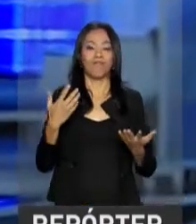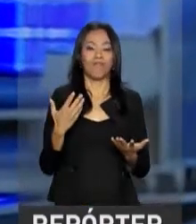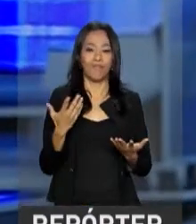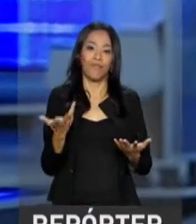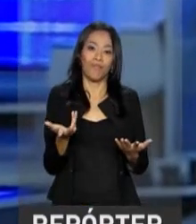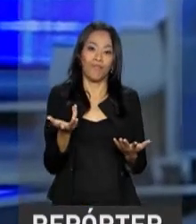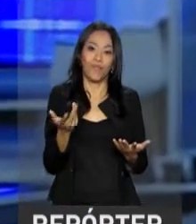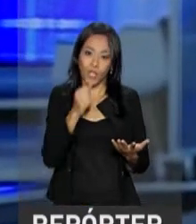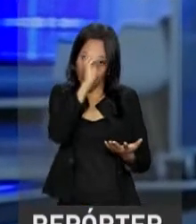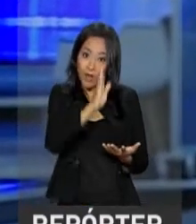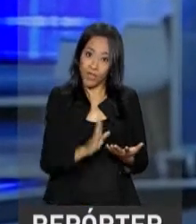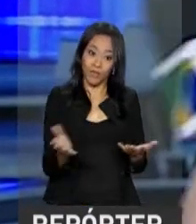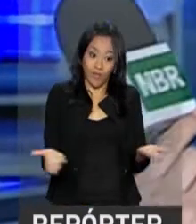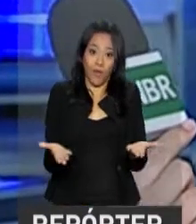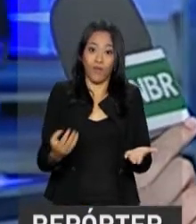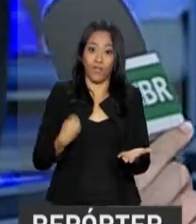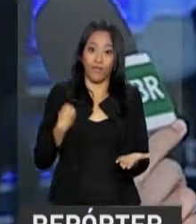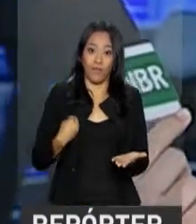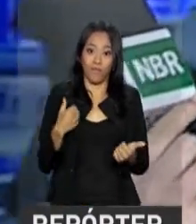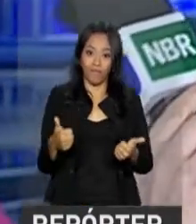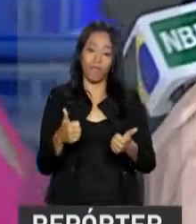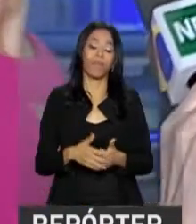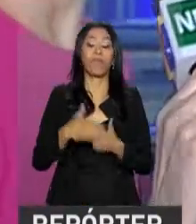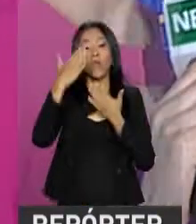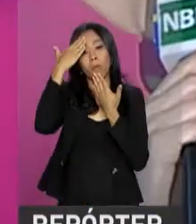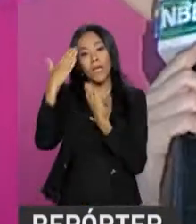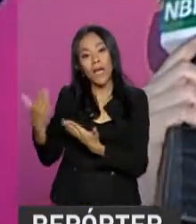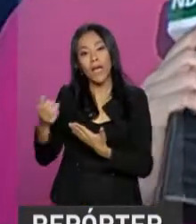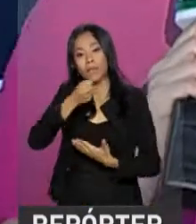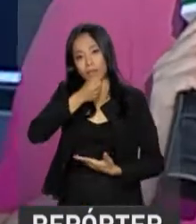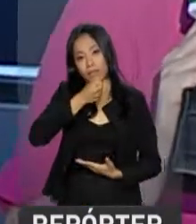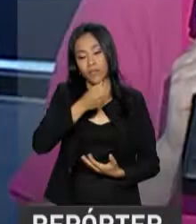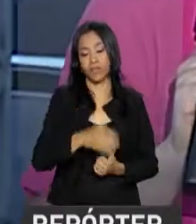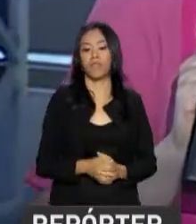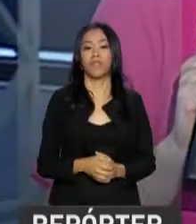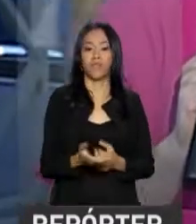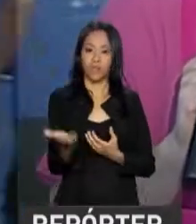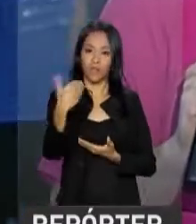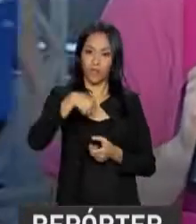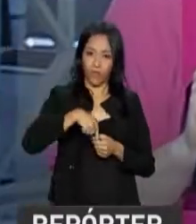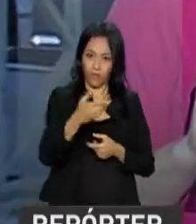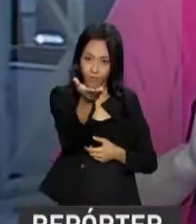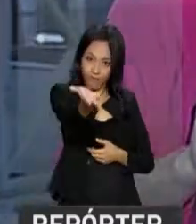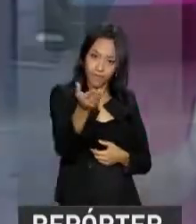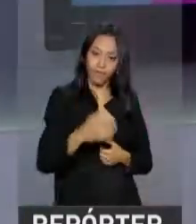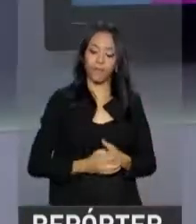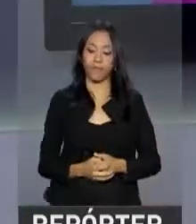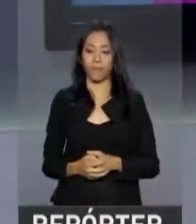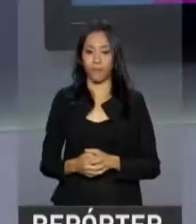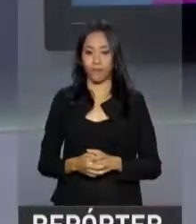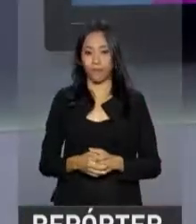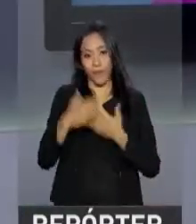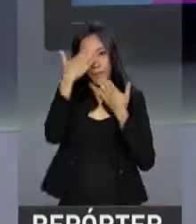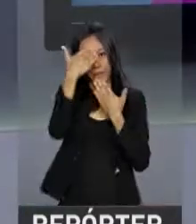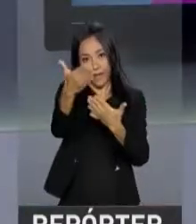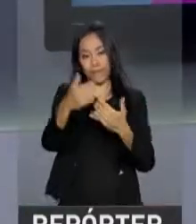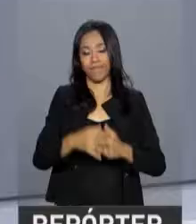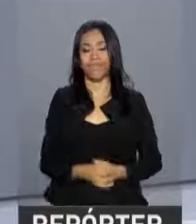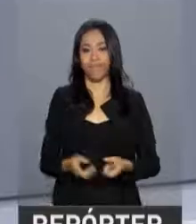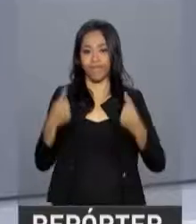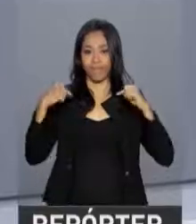que o Brasil está vivenciando. Obrigada, Alex, pela sua entrevista. Eu volto com você no estúdio, Carol Becker. Obrigada,